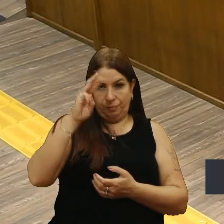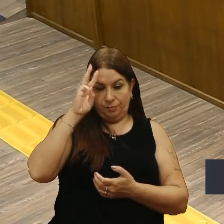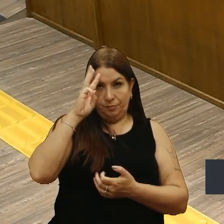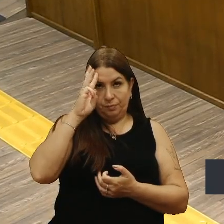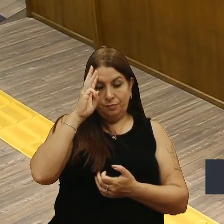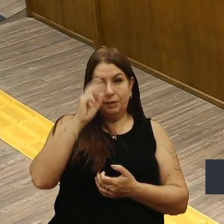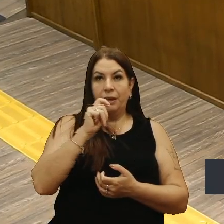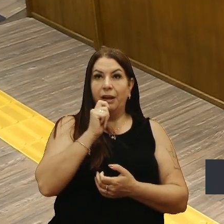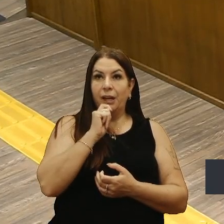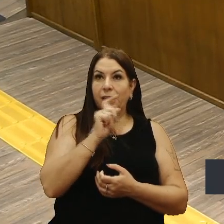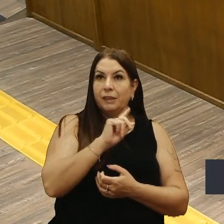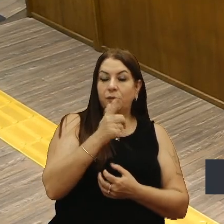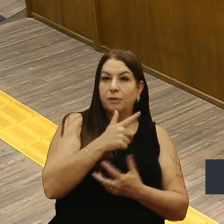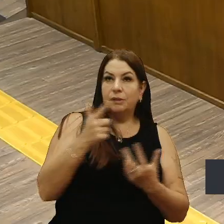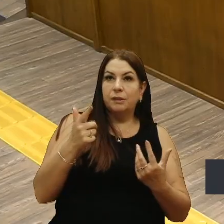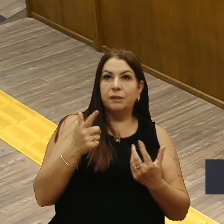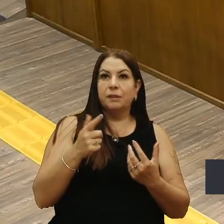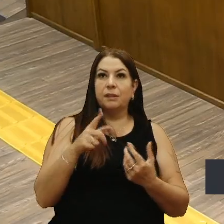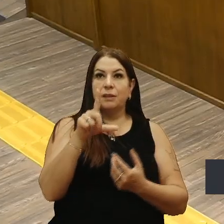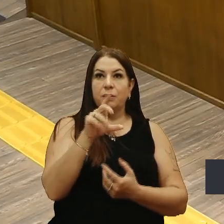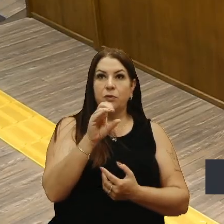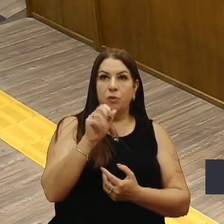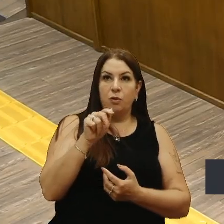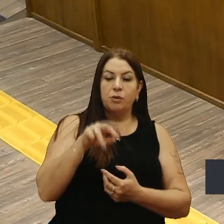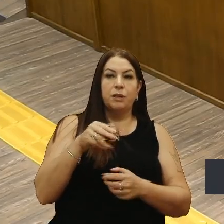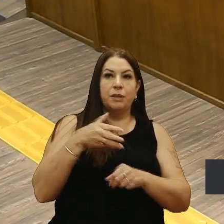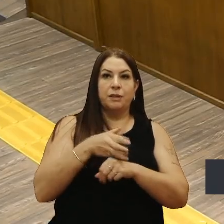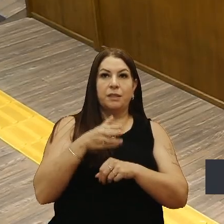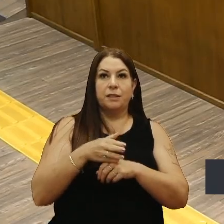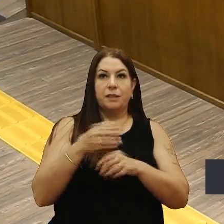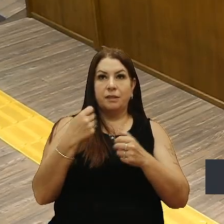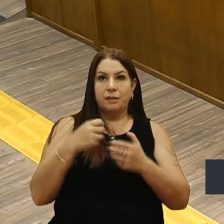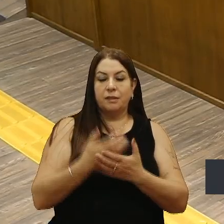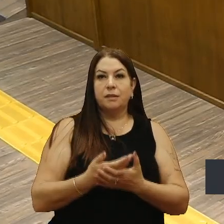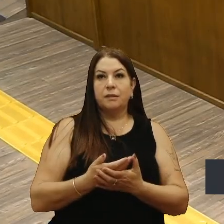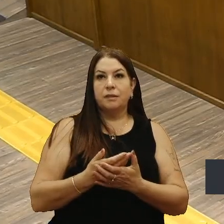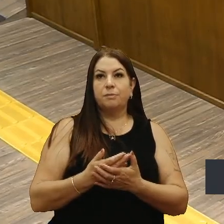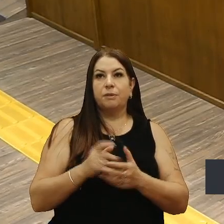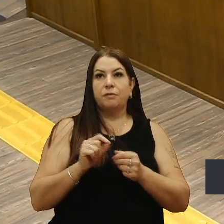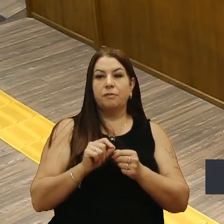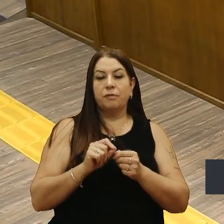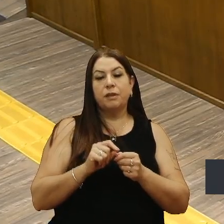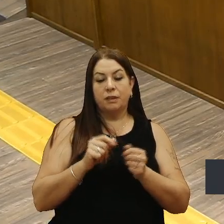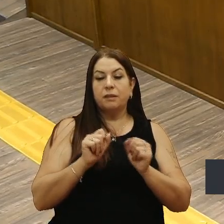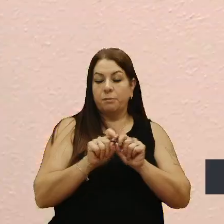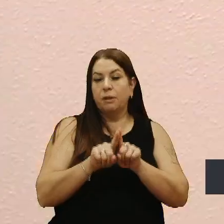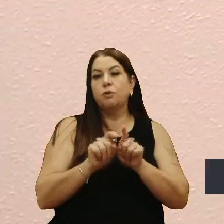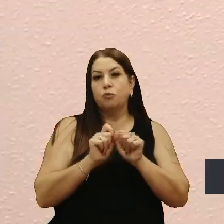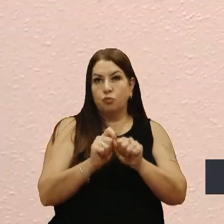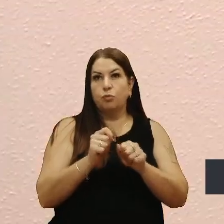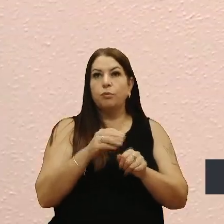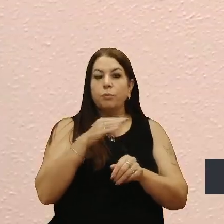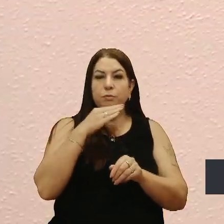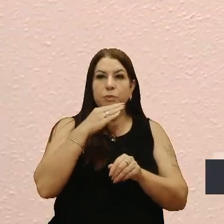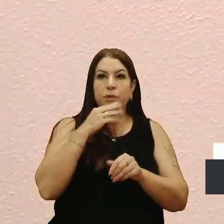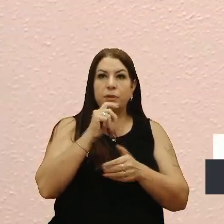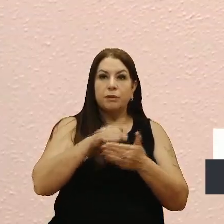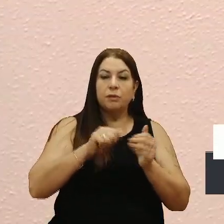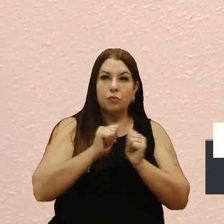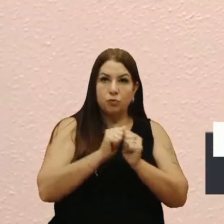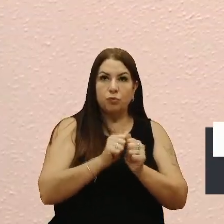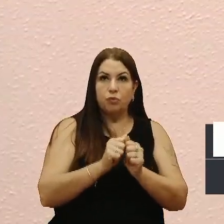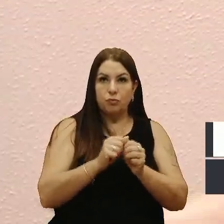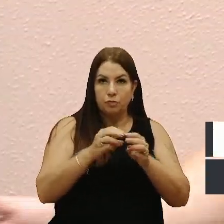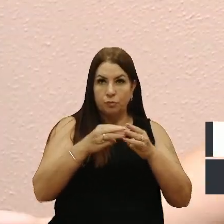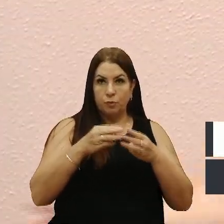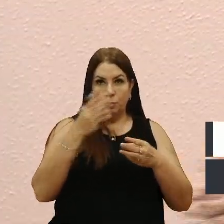e ainda nós não temos todos os logins e todos os acessos necessários, mas faria questão, o vereador Bortola, de ter assinado junto à